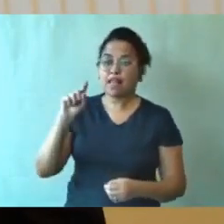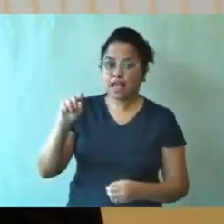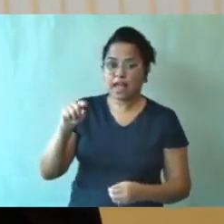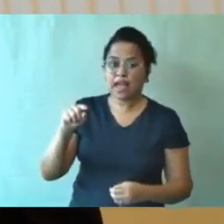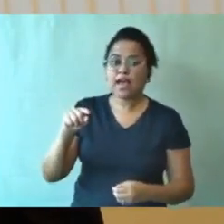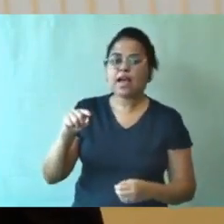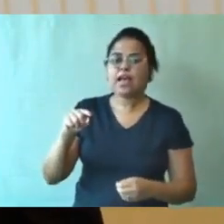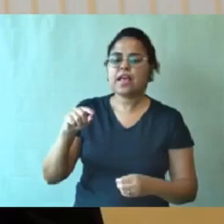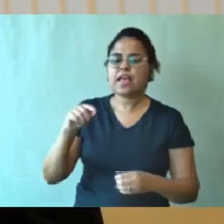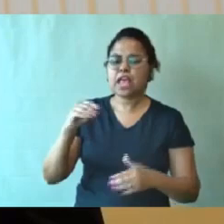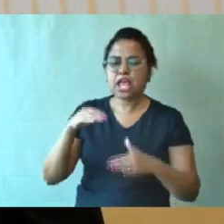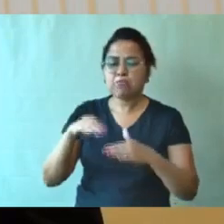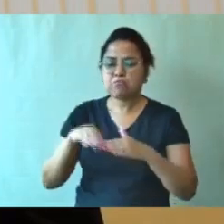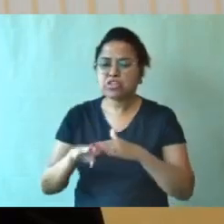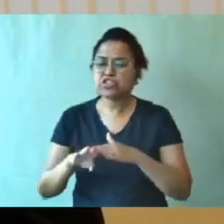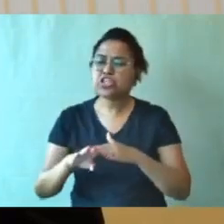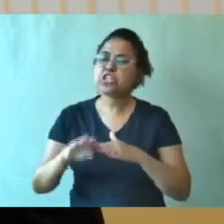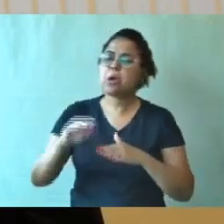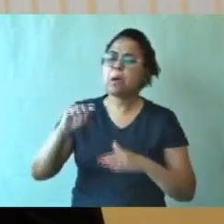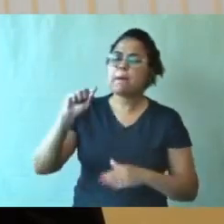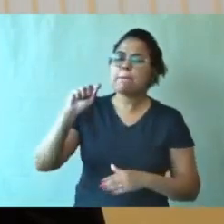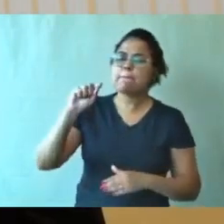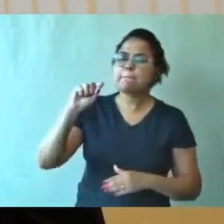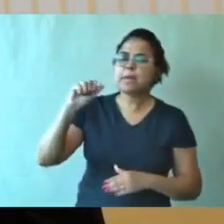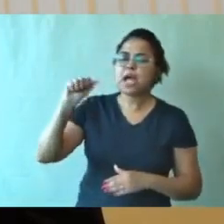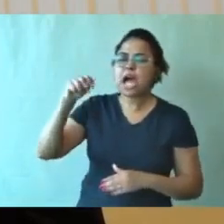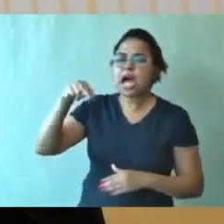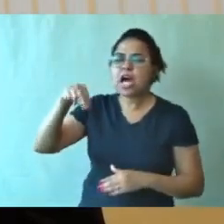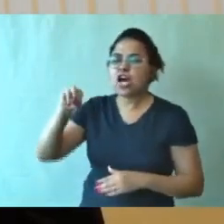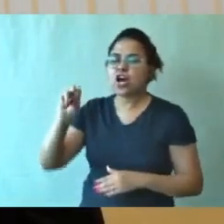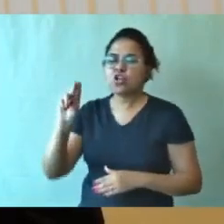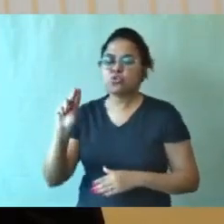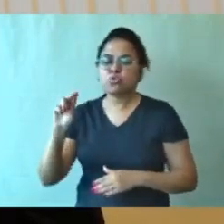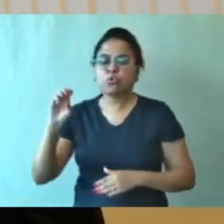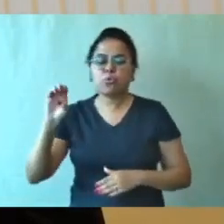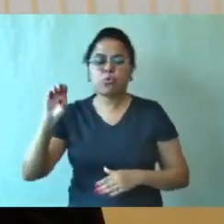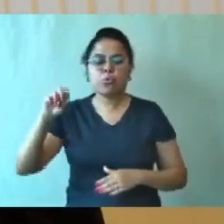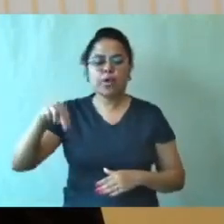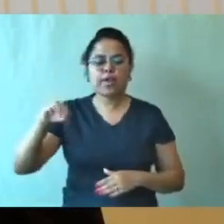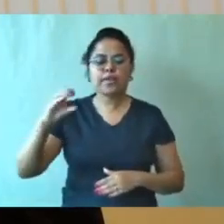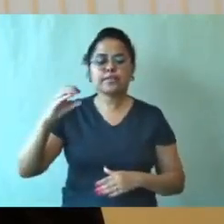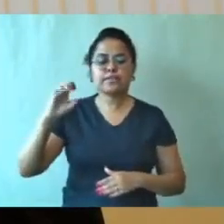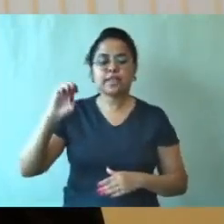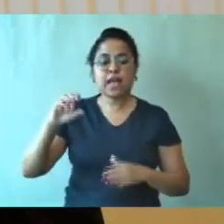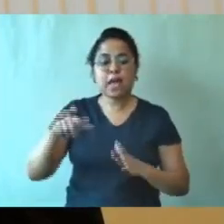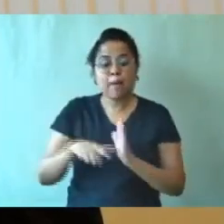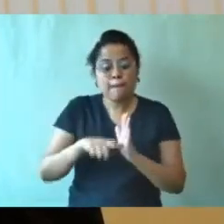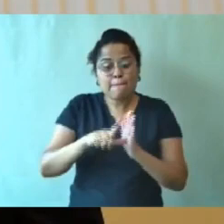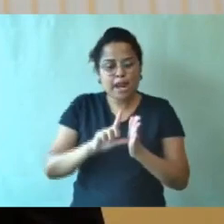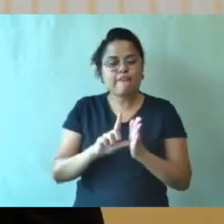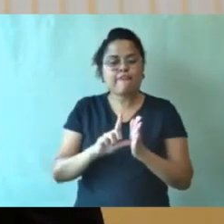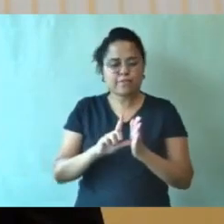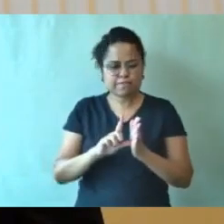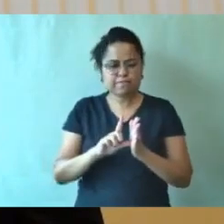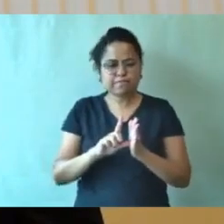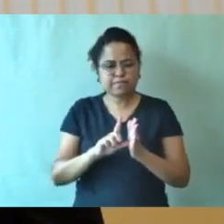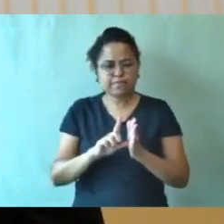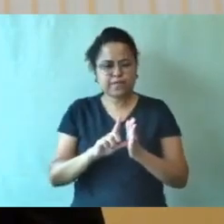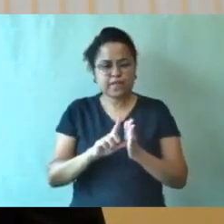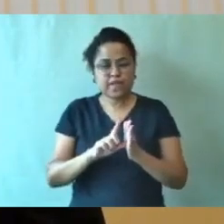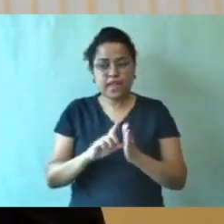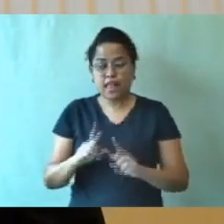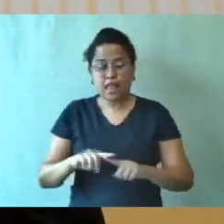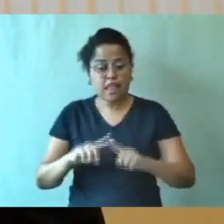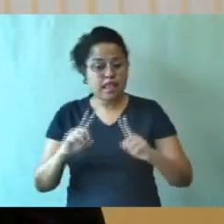nós não damos anuência prévia. Ela é uma anuência prévia. Prévia. Tá, okay? Ela é prévia. E ela não foi prévia, ela